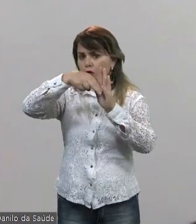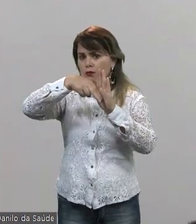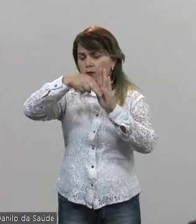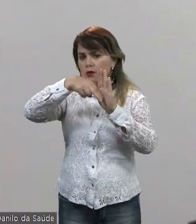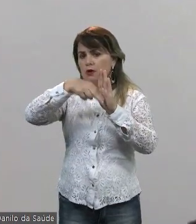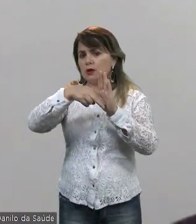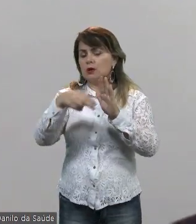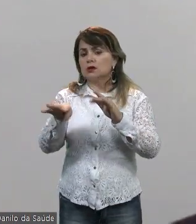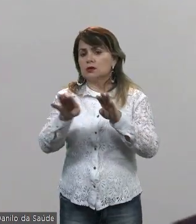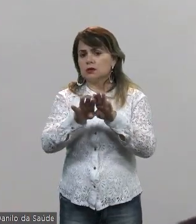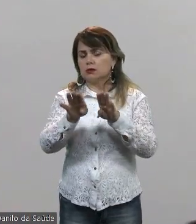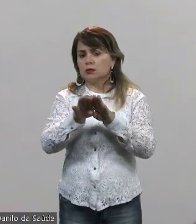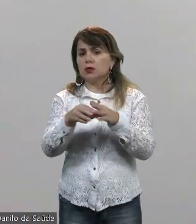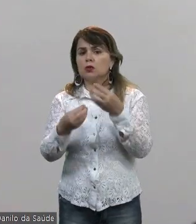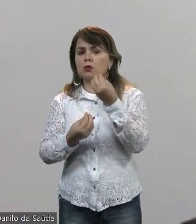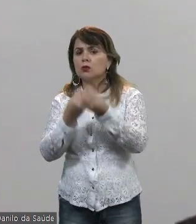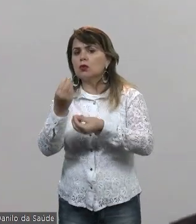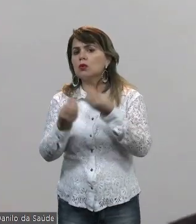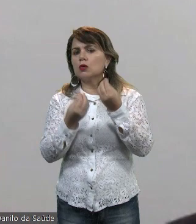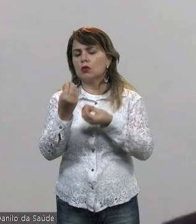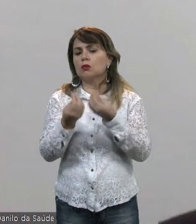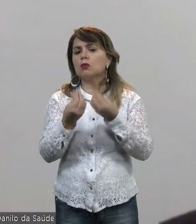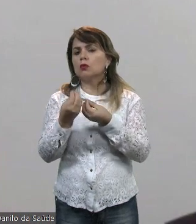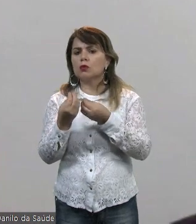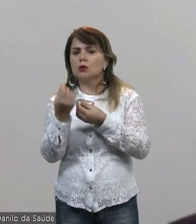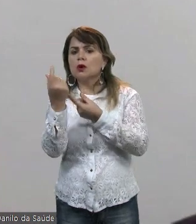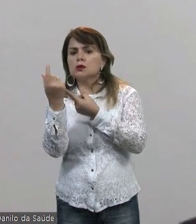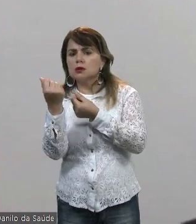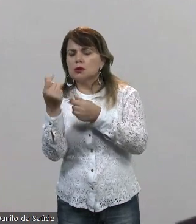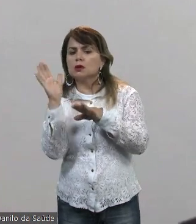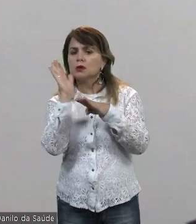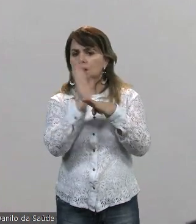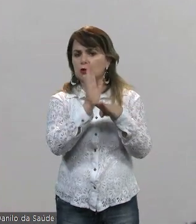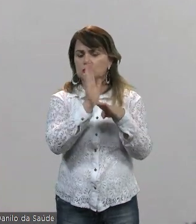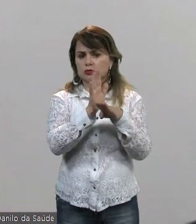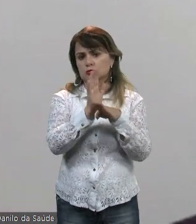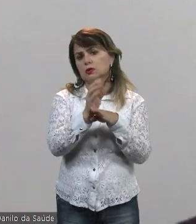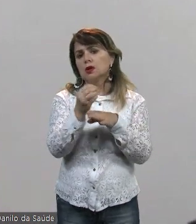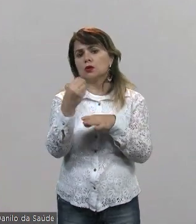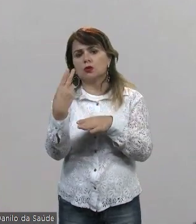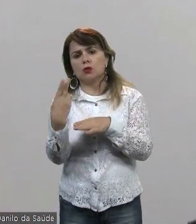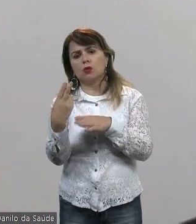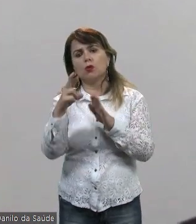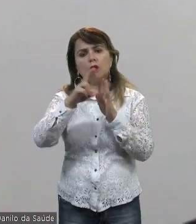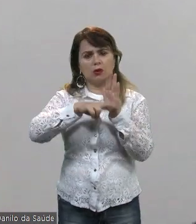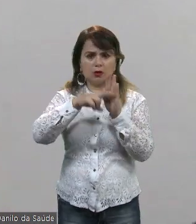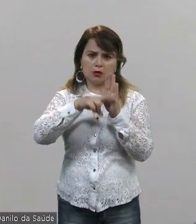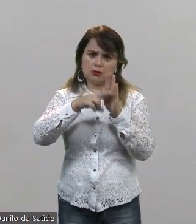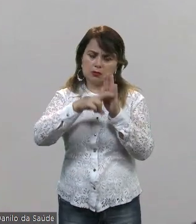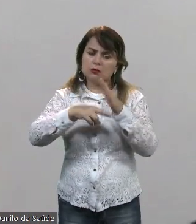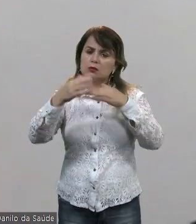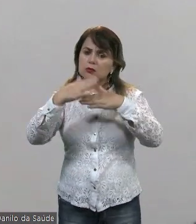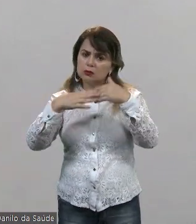ser tanto a atribuição como a normativa desses profissionais. E uma